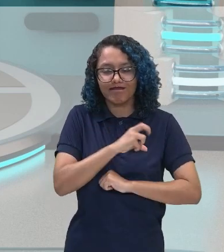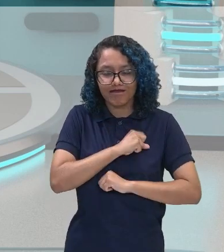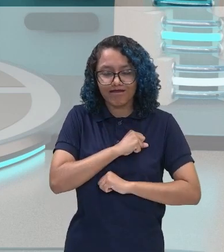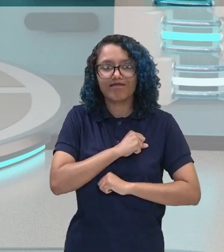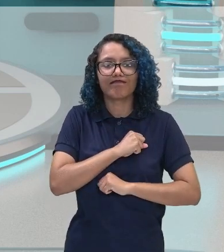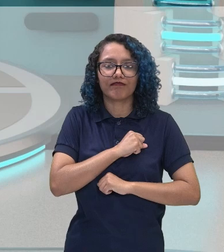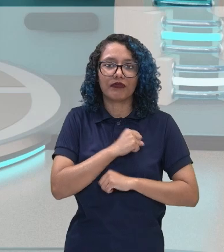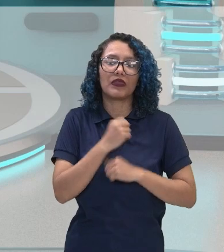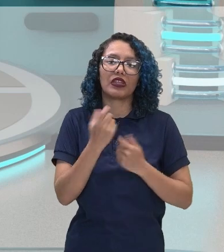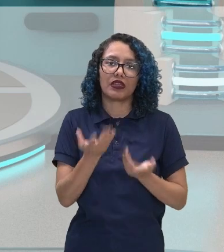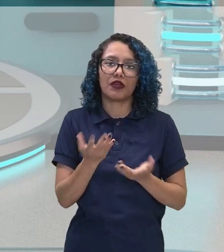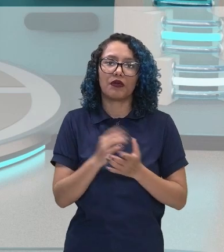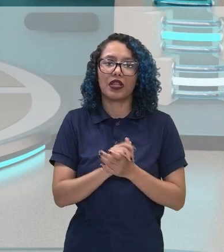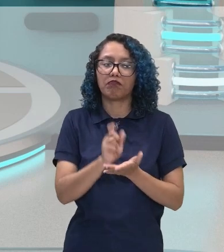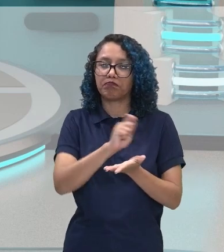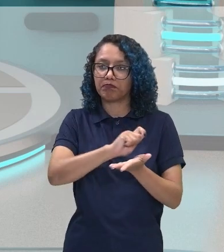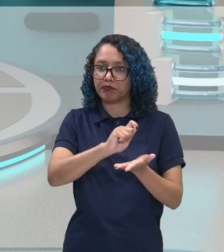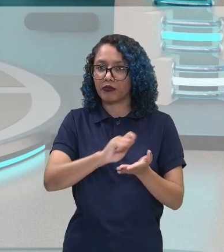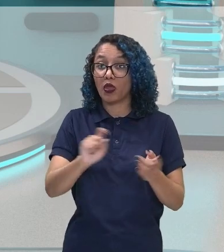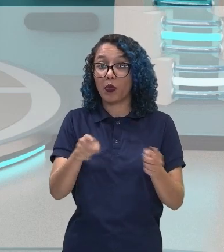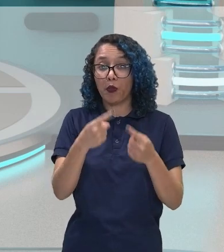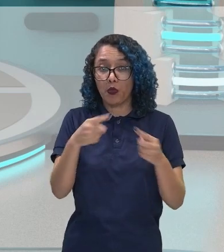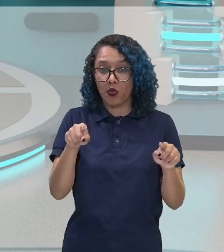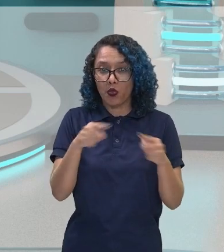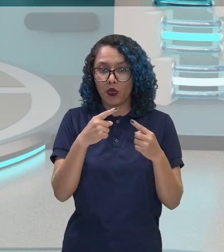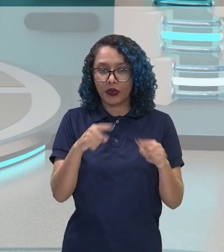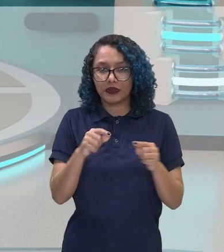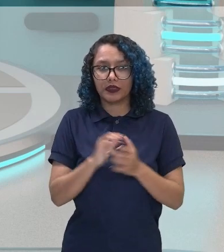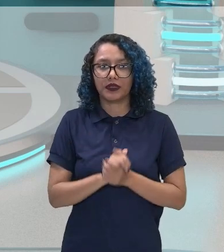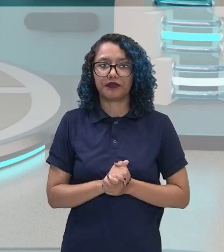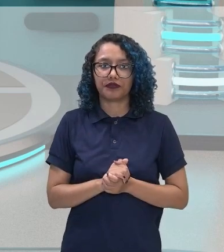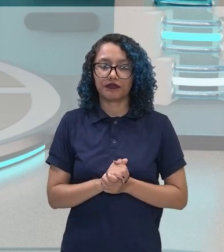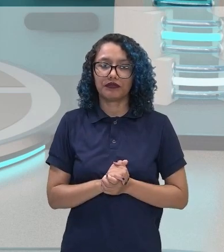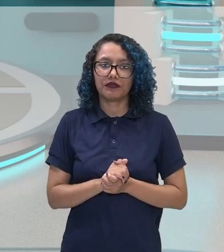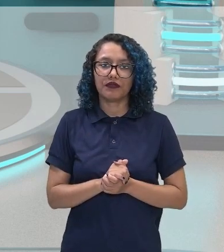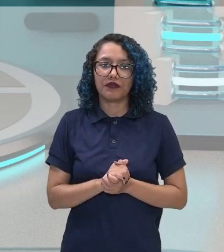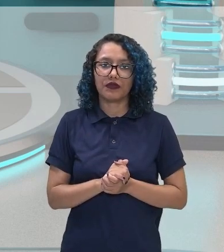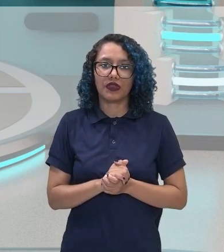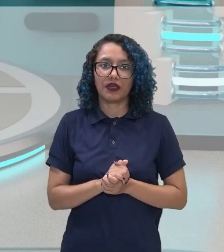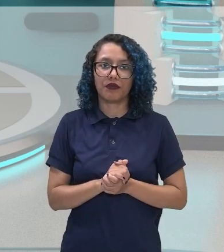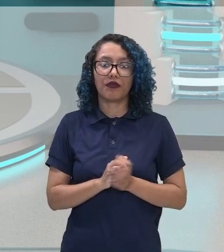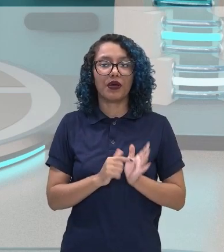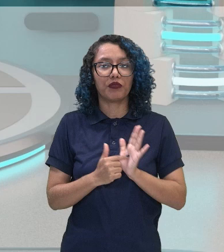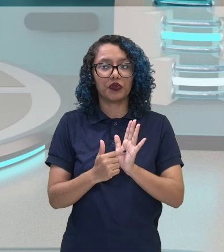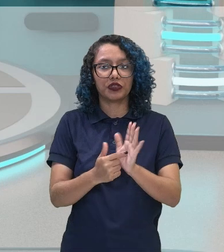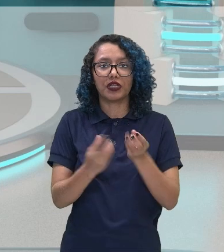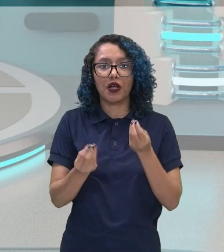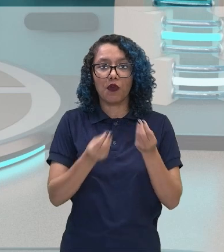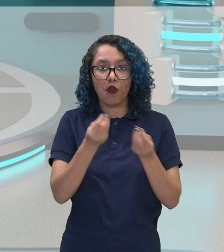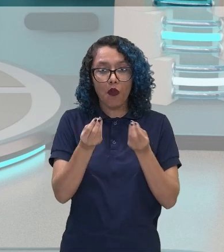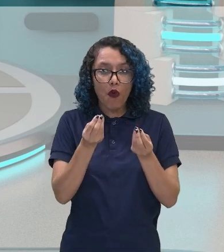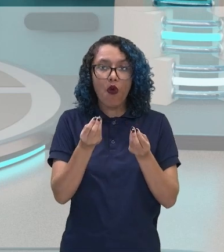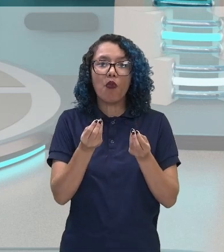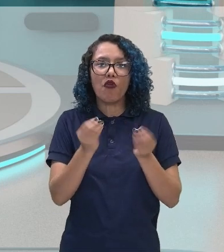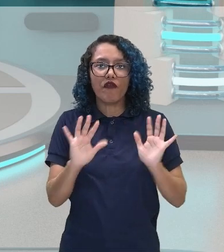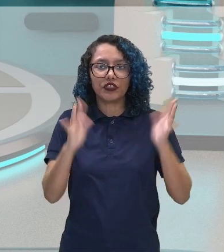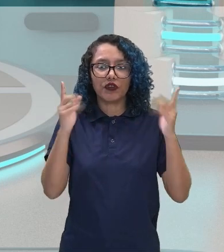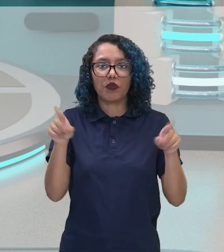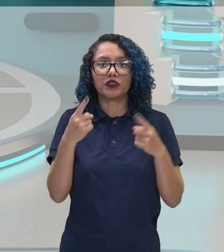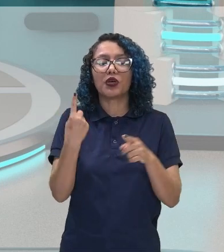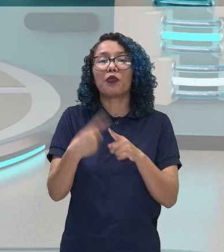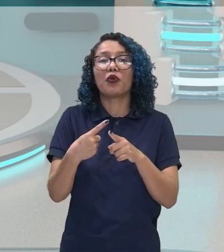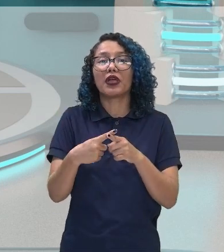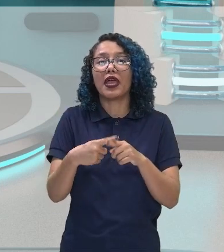e ela compôs uma música justamente para apresentar como é um festival de música, porque são autorais, né?